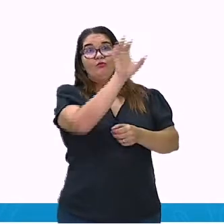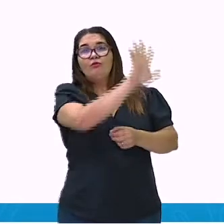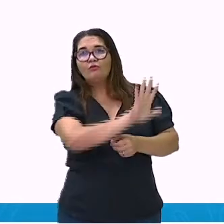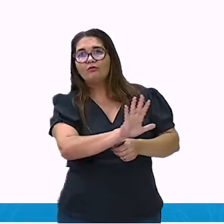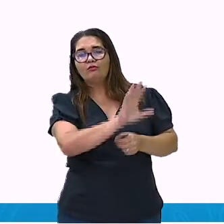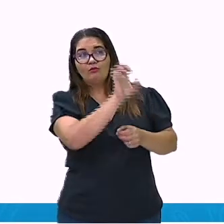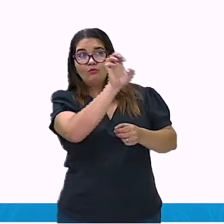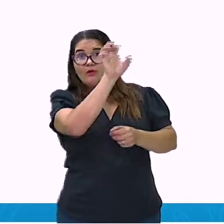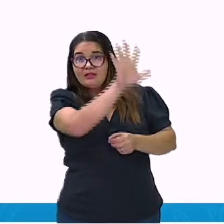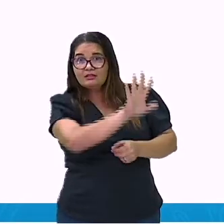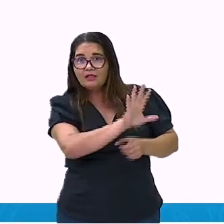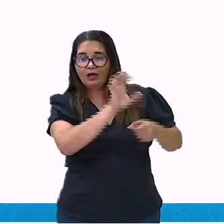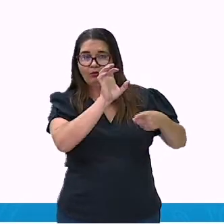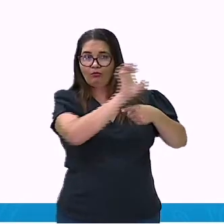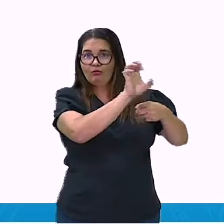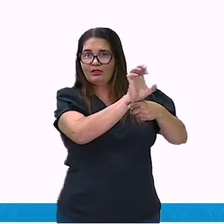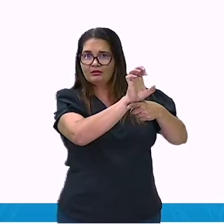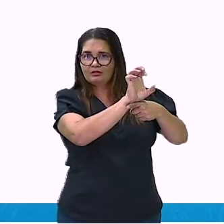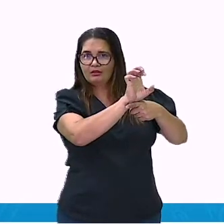final da aula eu